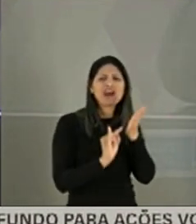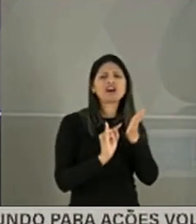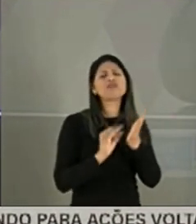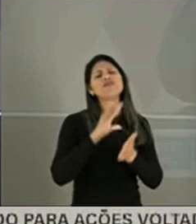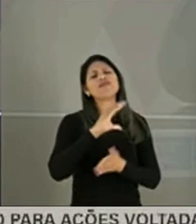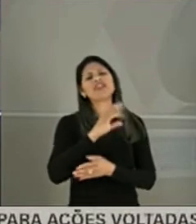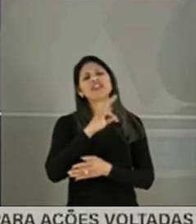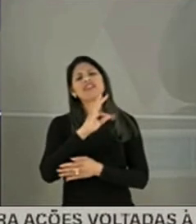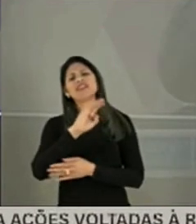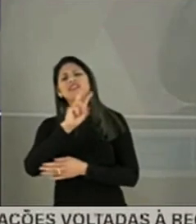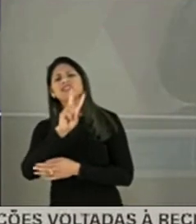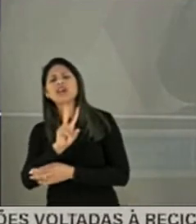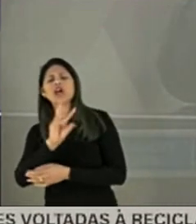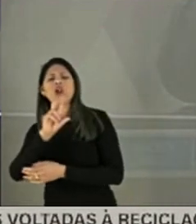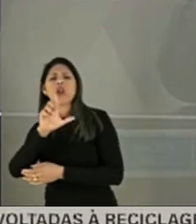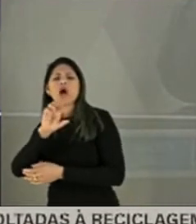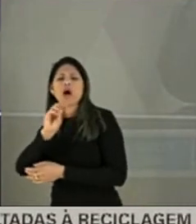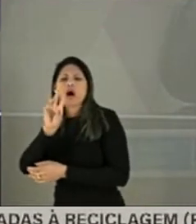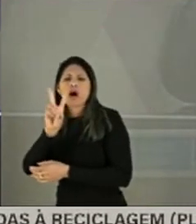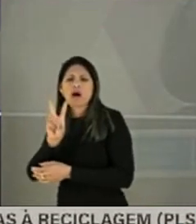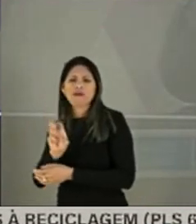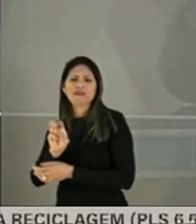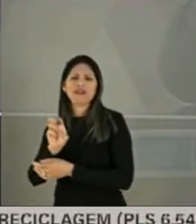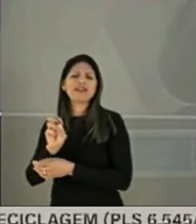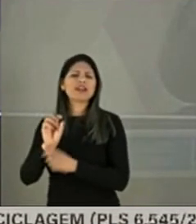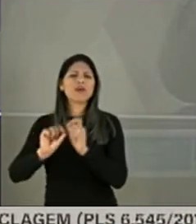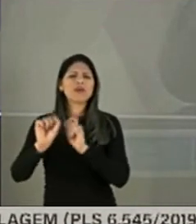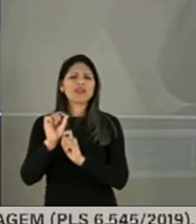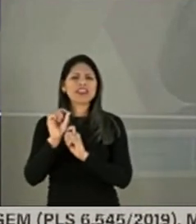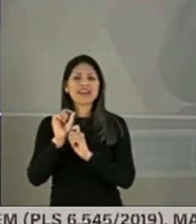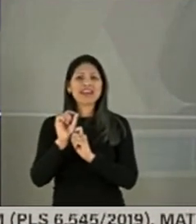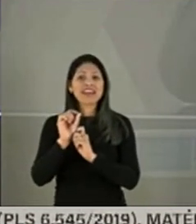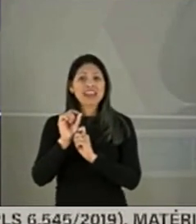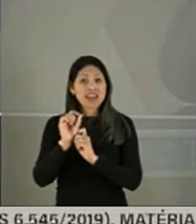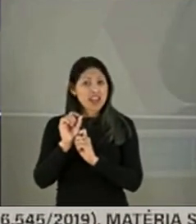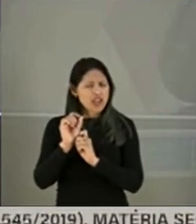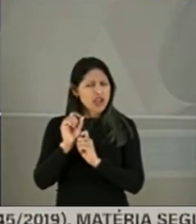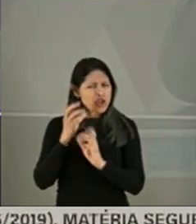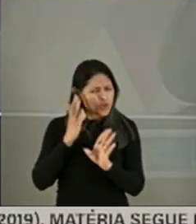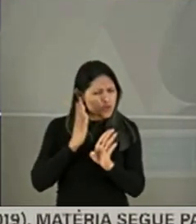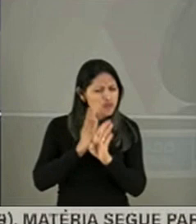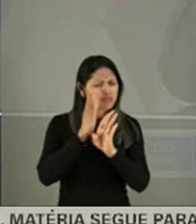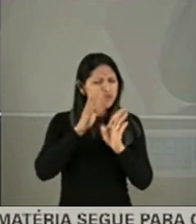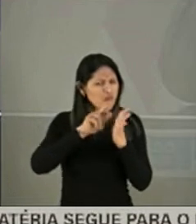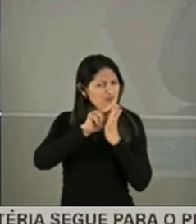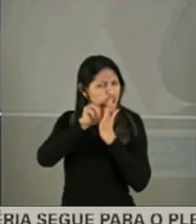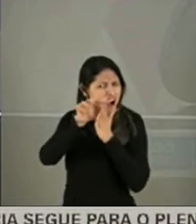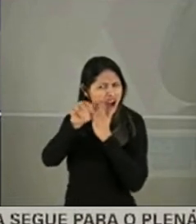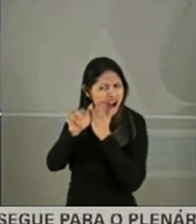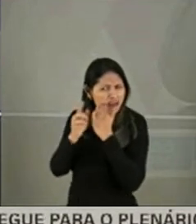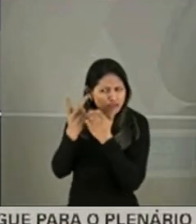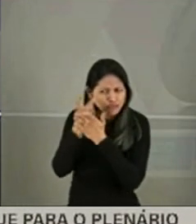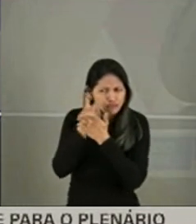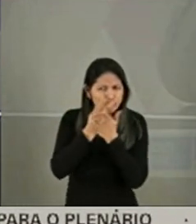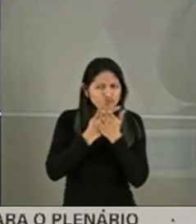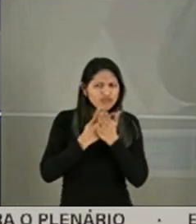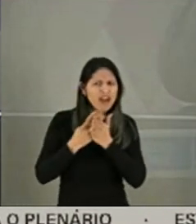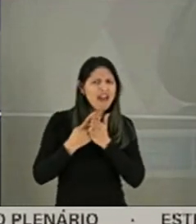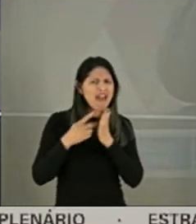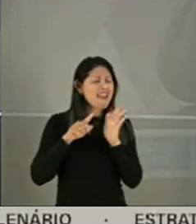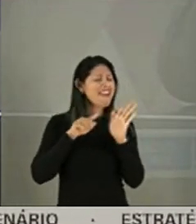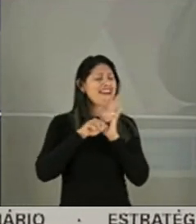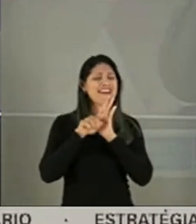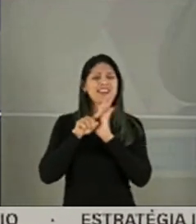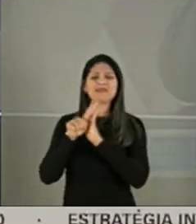CPI identificou a presença de uma série de indícios que demonstram a possível